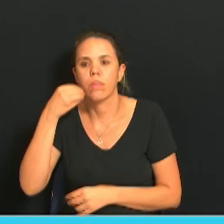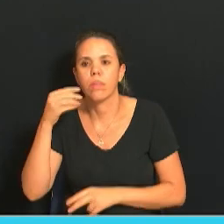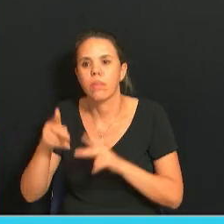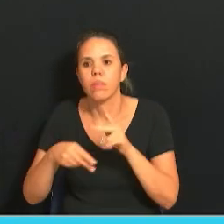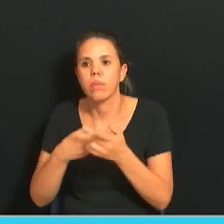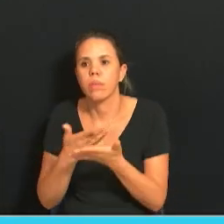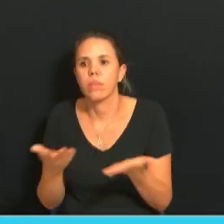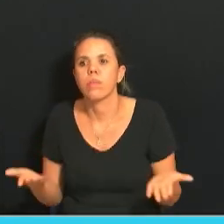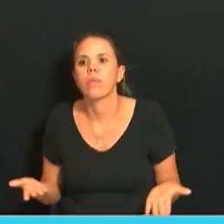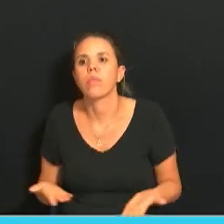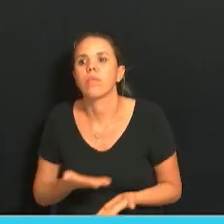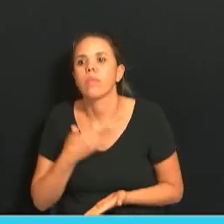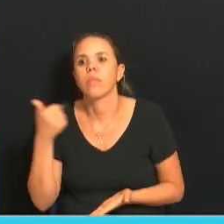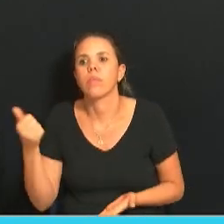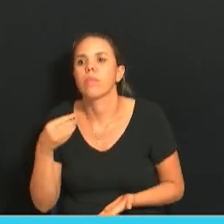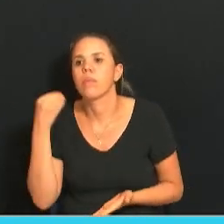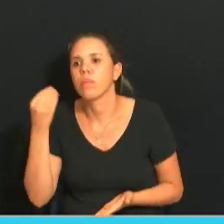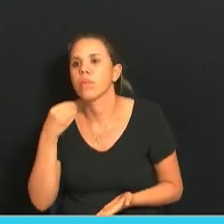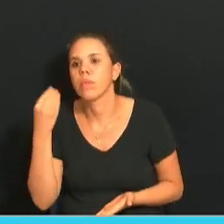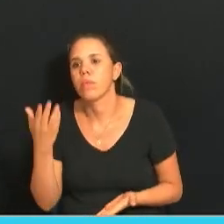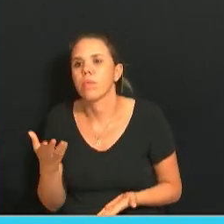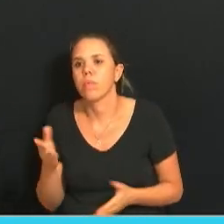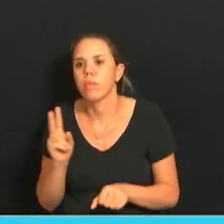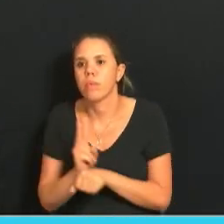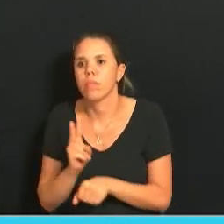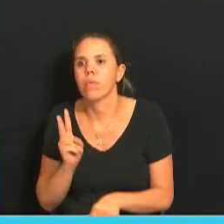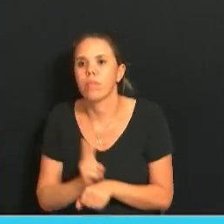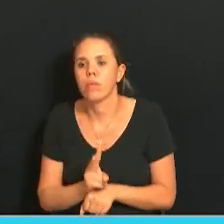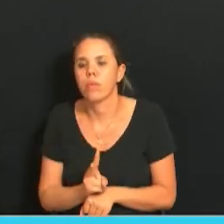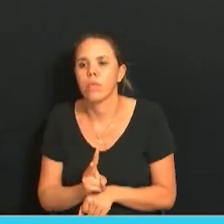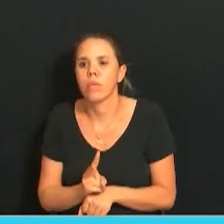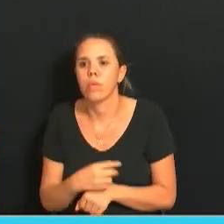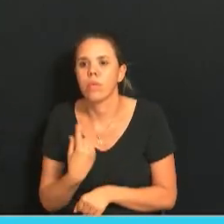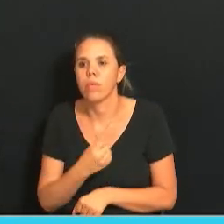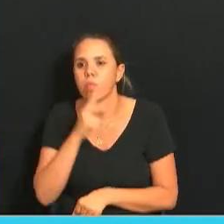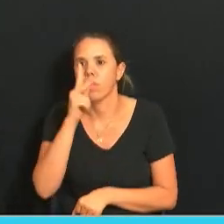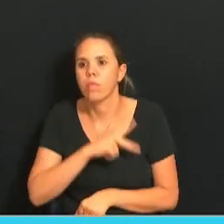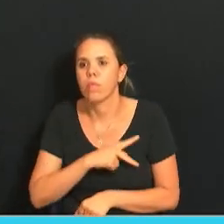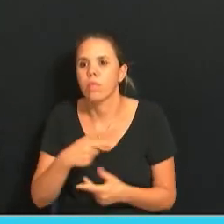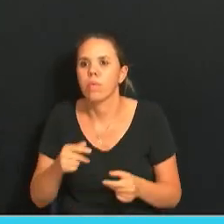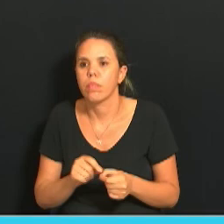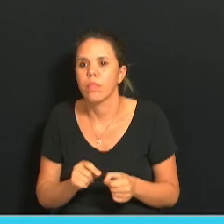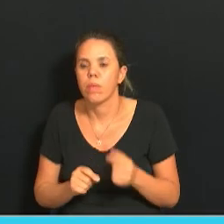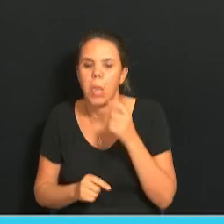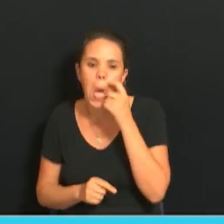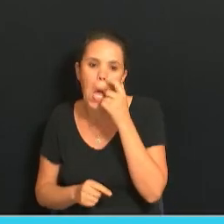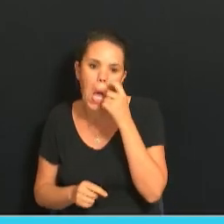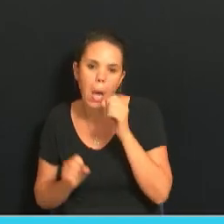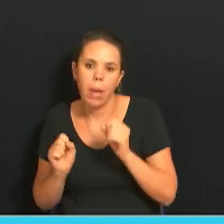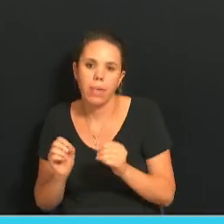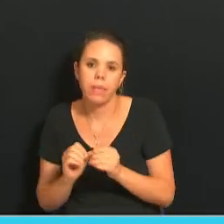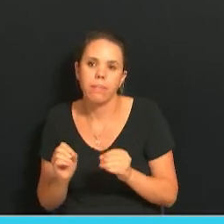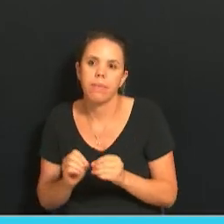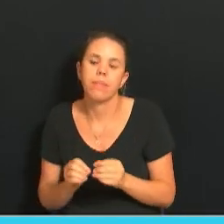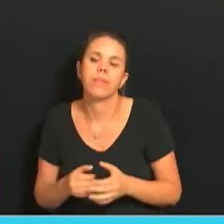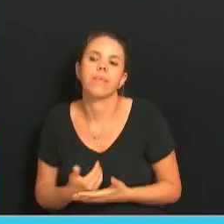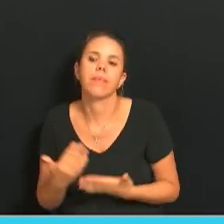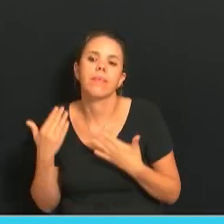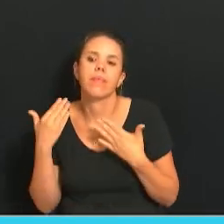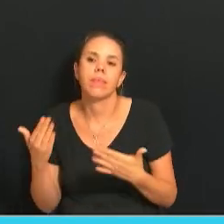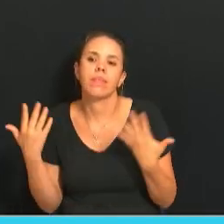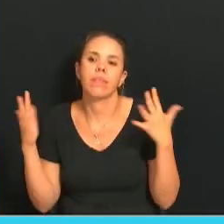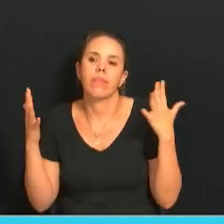e nada melhor do que o conhecimento para nos proteger a nós mesmos das coisas que a gente pode fazer. Tá? Então, muito obrigado,